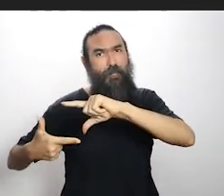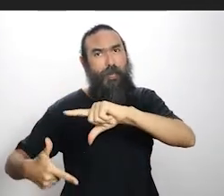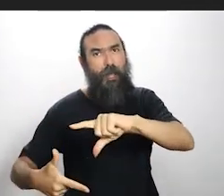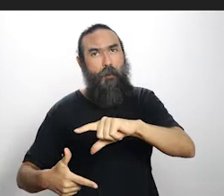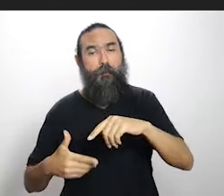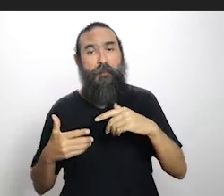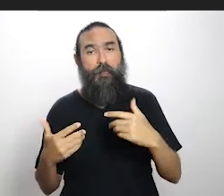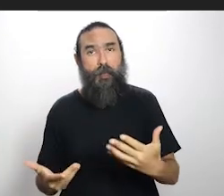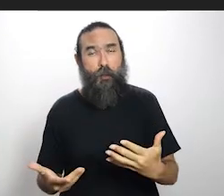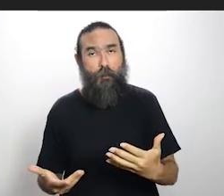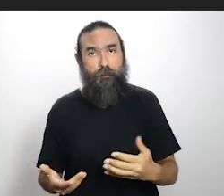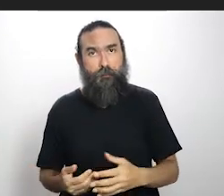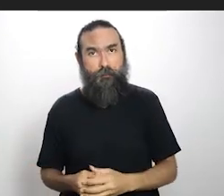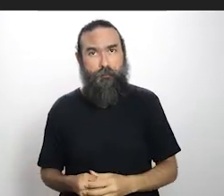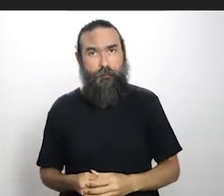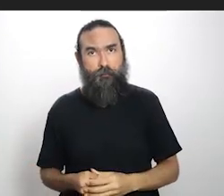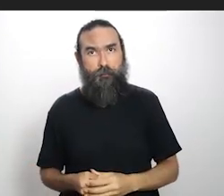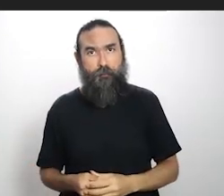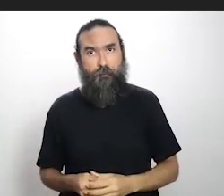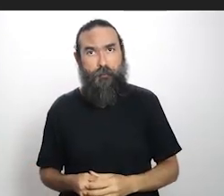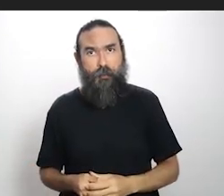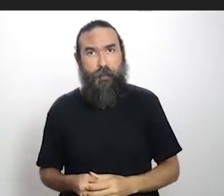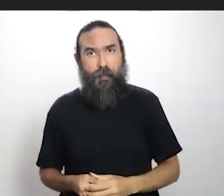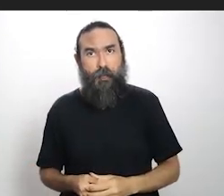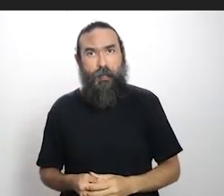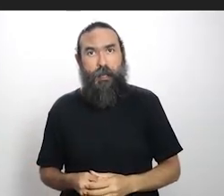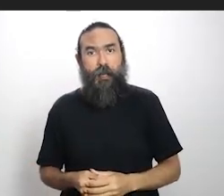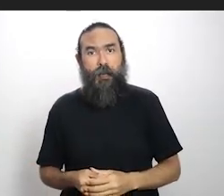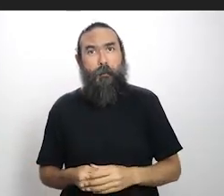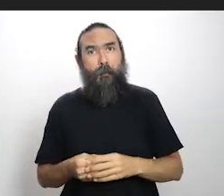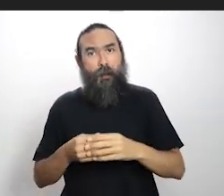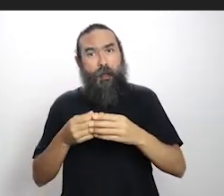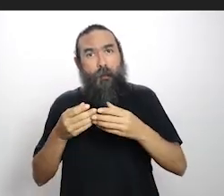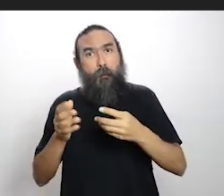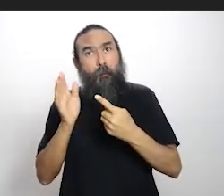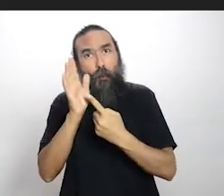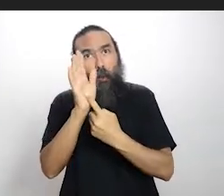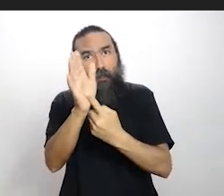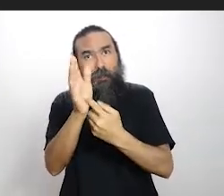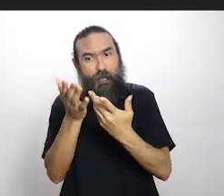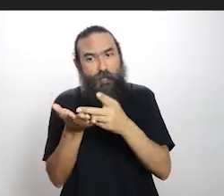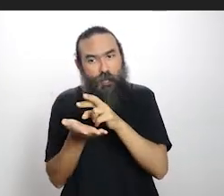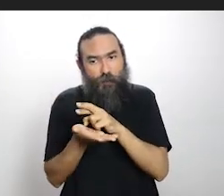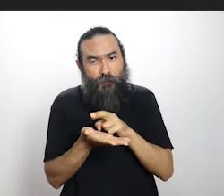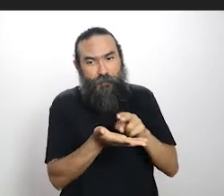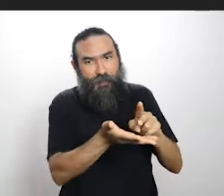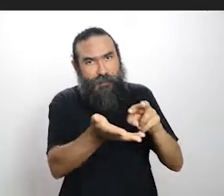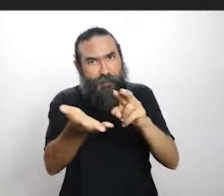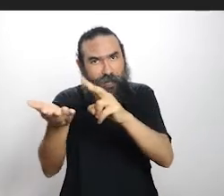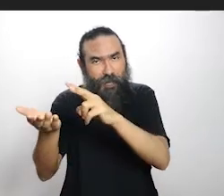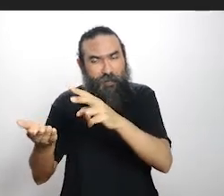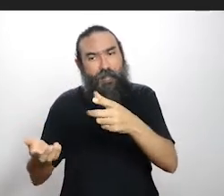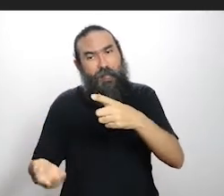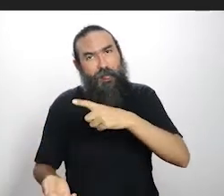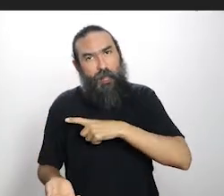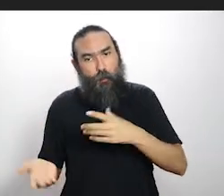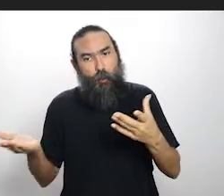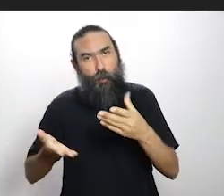Então, para trazer um pouco dessa nossa diversidade, nós temos